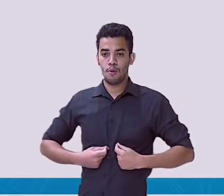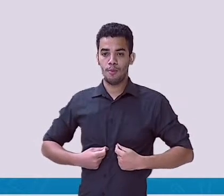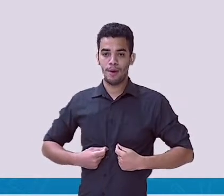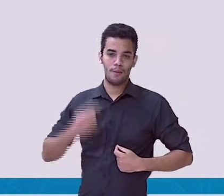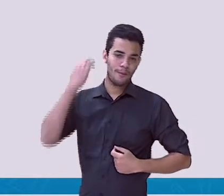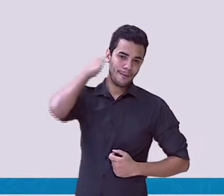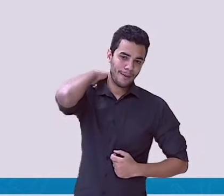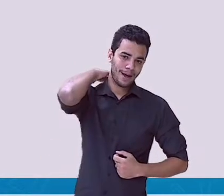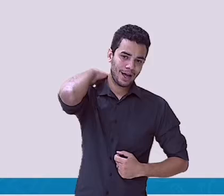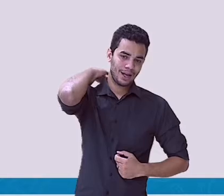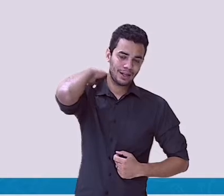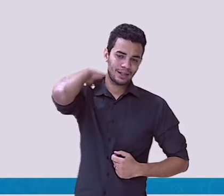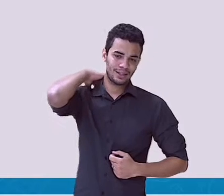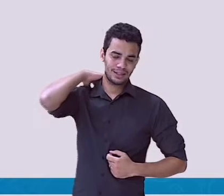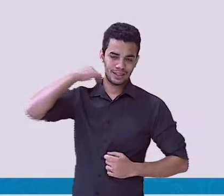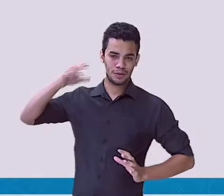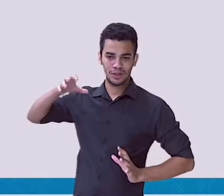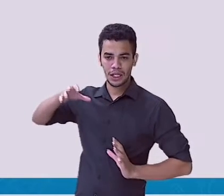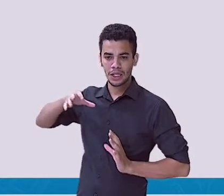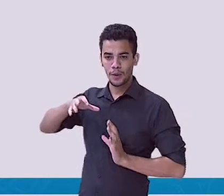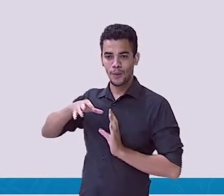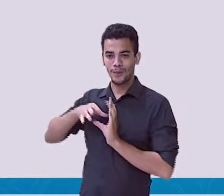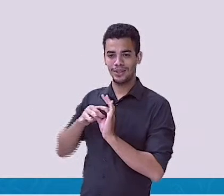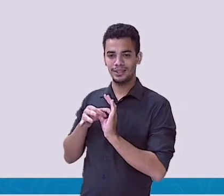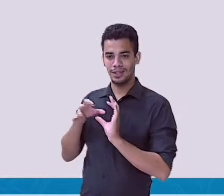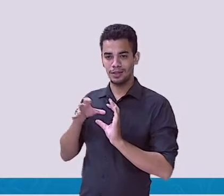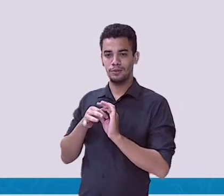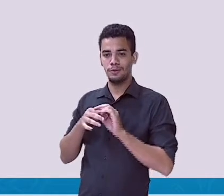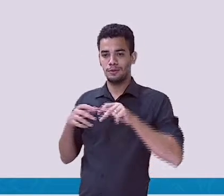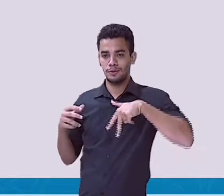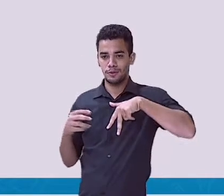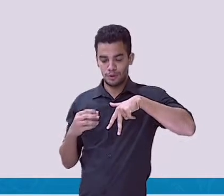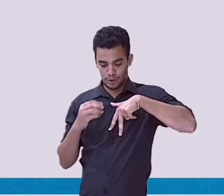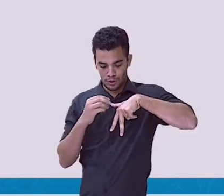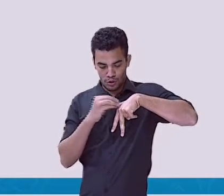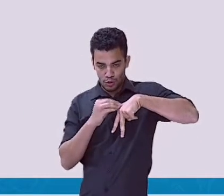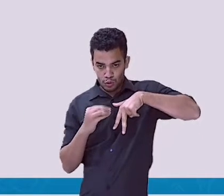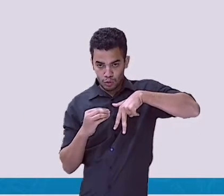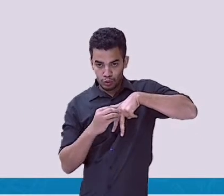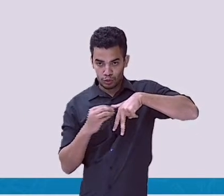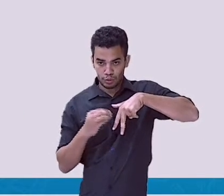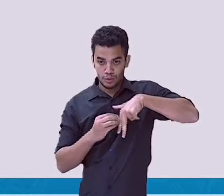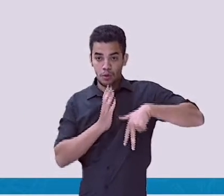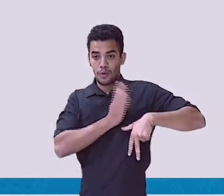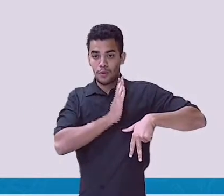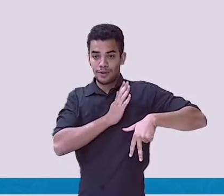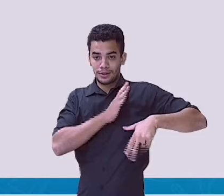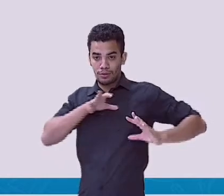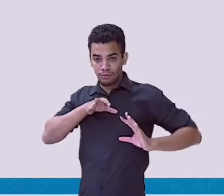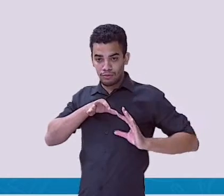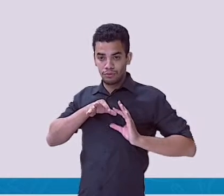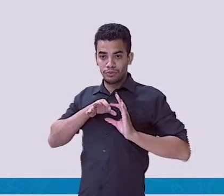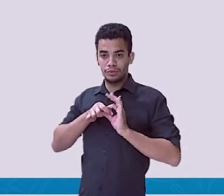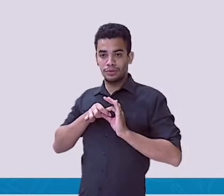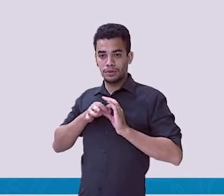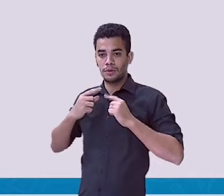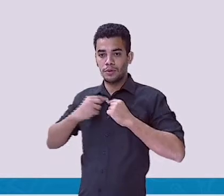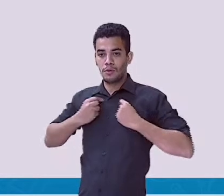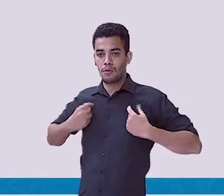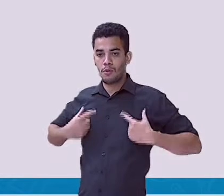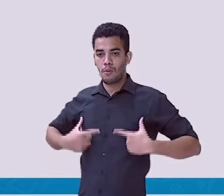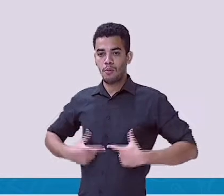como que faz um circuito? Olha aqui, olha lá dentro. Quando se a gente parte o coração ao meio ali, a gente